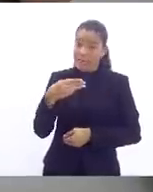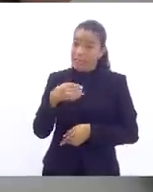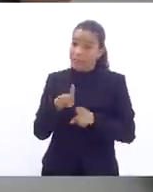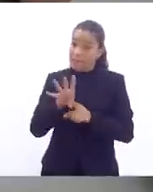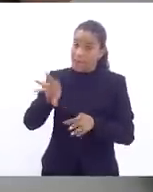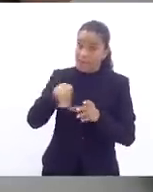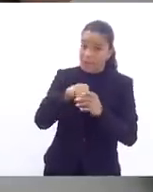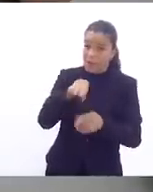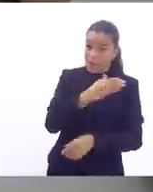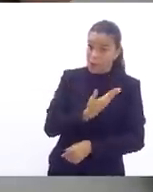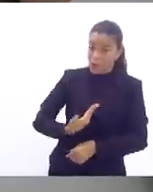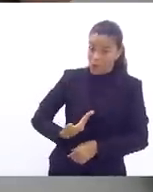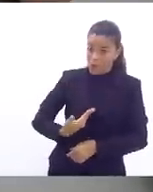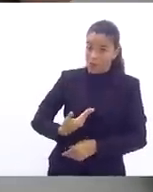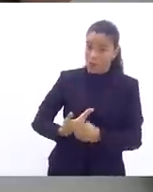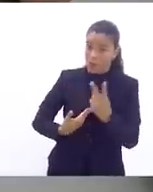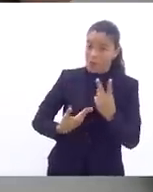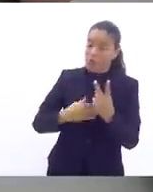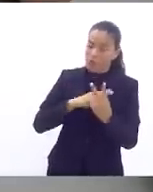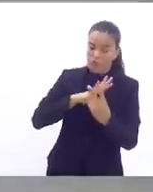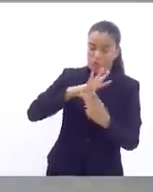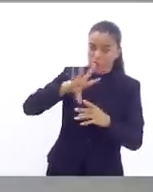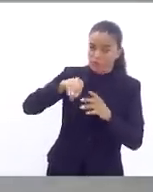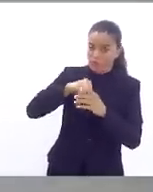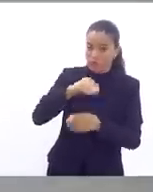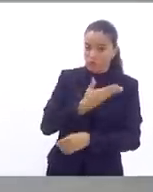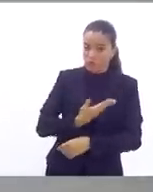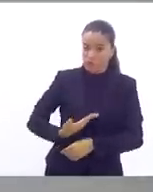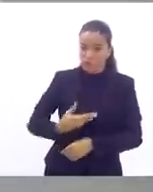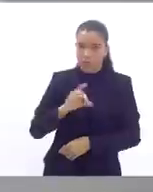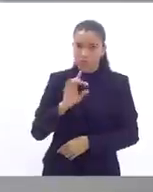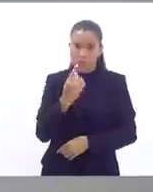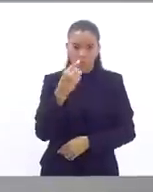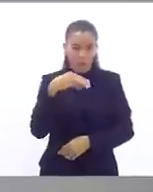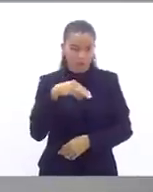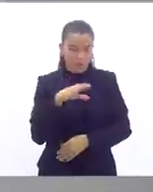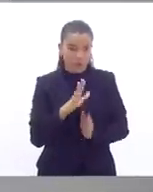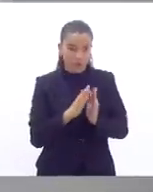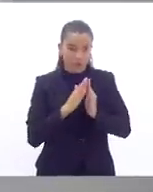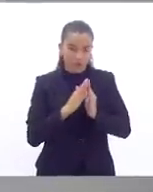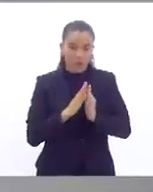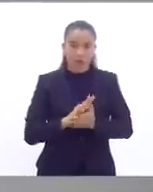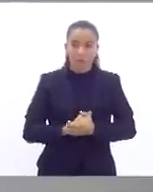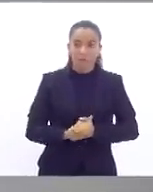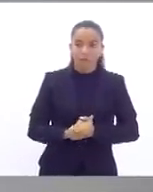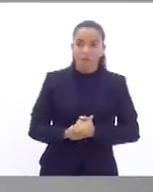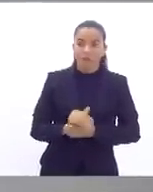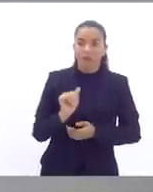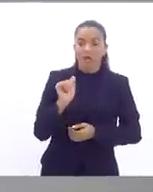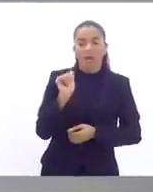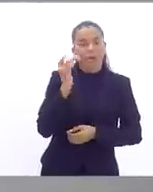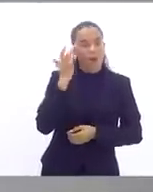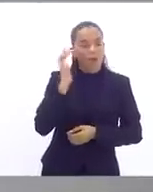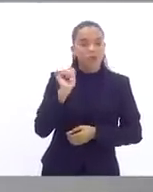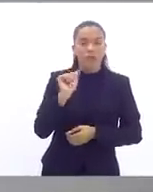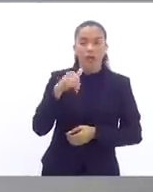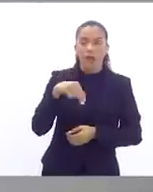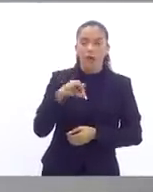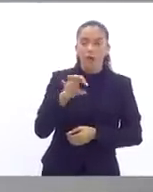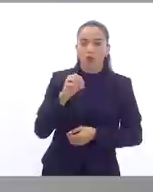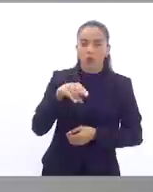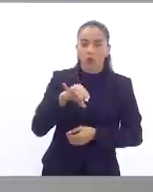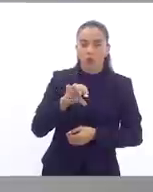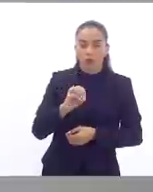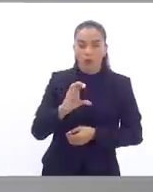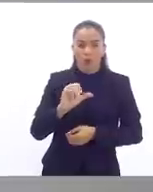que os dois estão juntos não eu estou lendo aqui só um minutinho por favor eu acho que Antônio Carlos do fospage